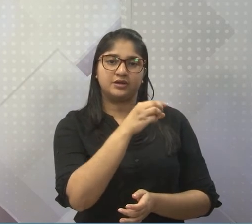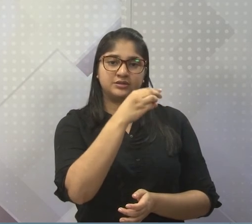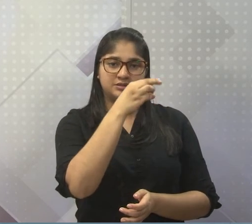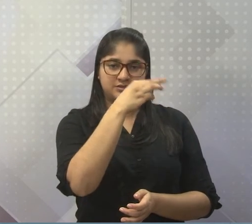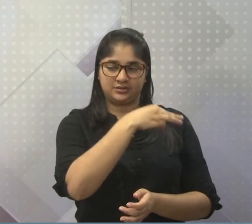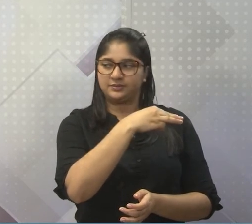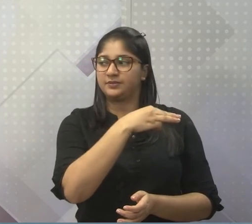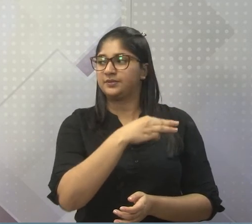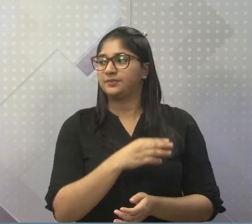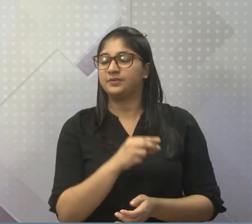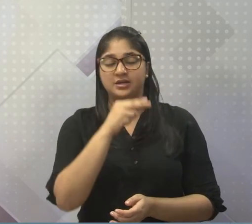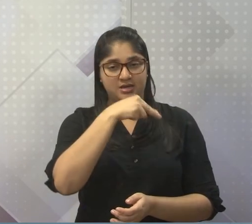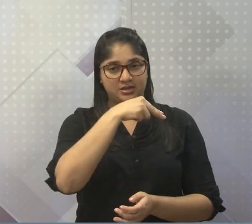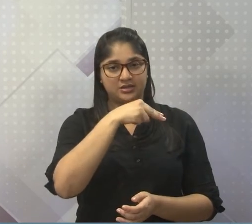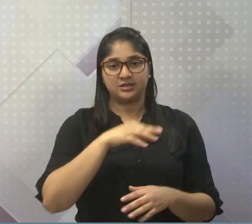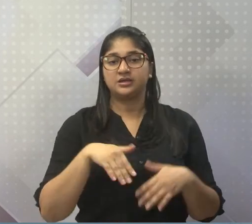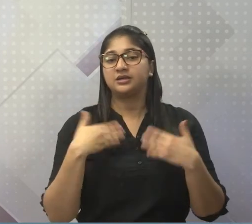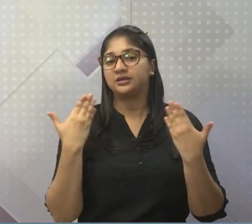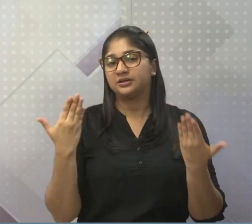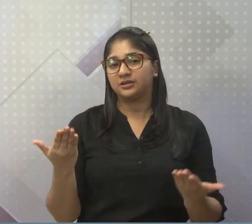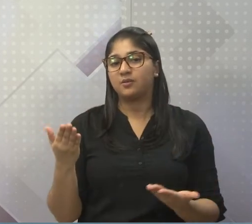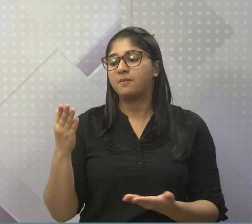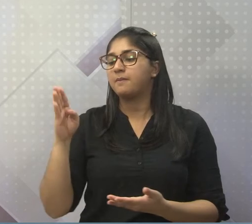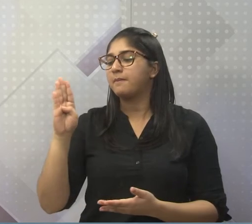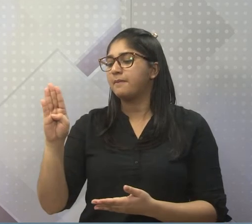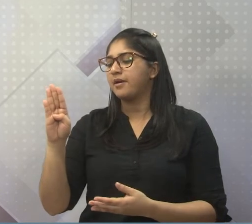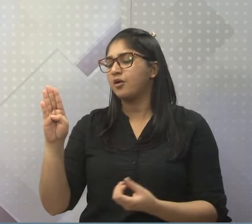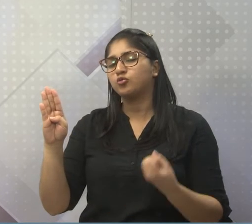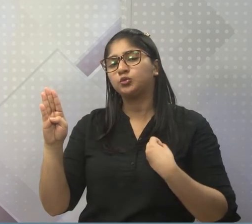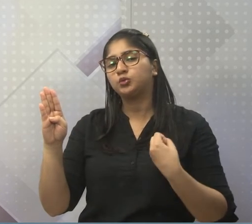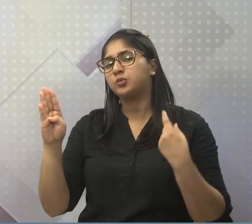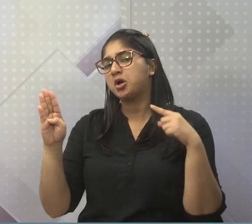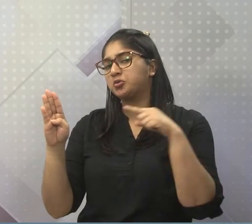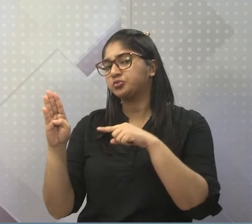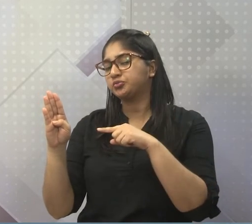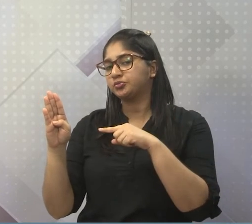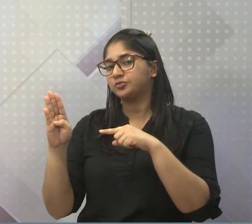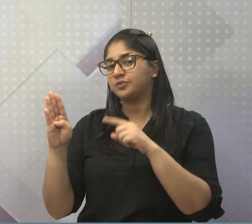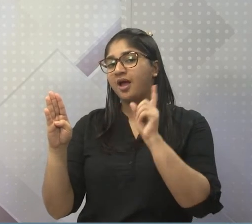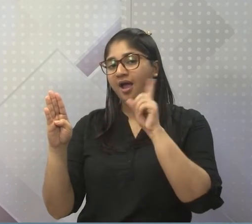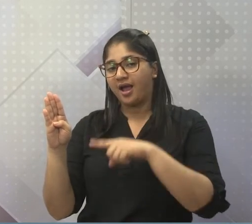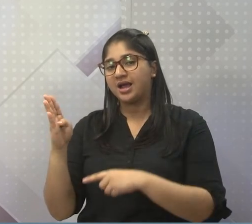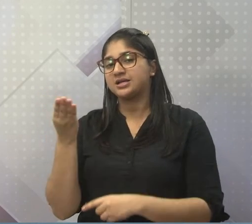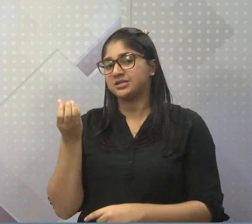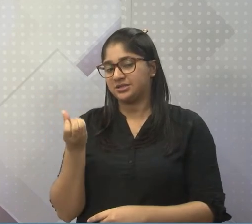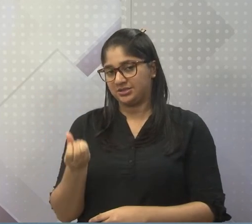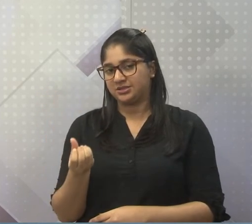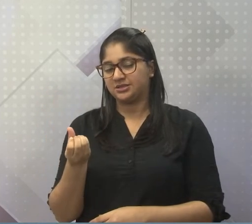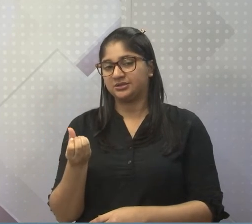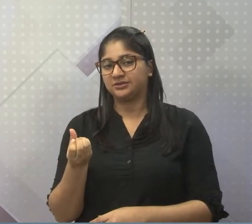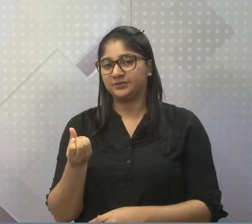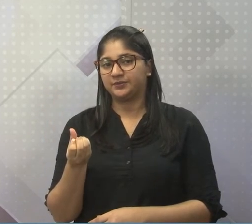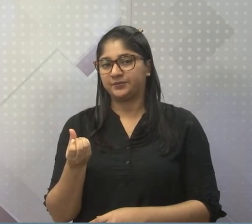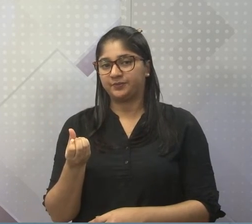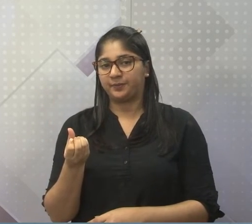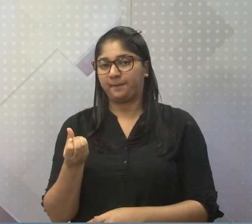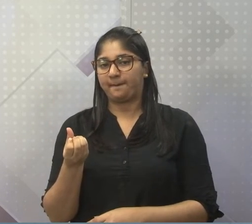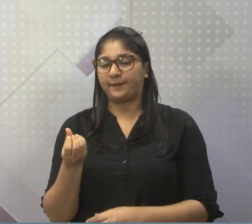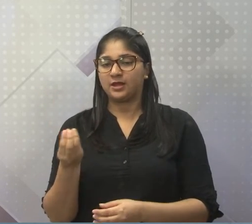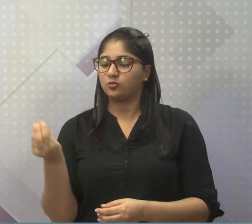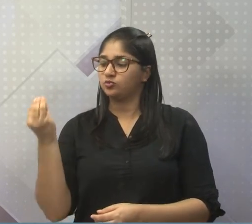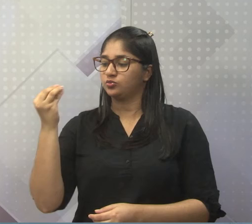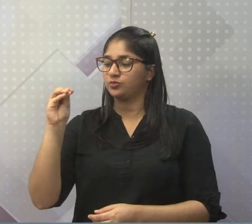M. Bem, quanto vale o meu B? O meu B vale 6, então sai o B,